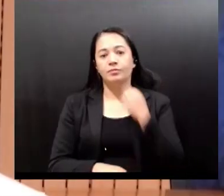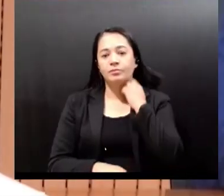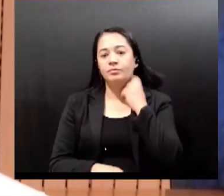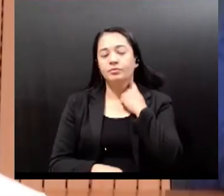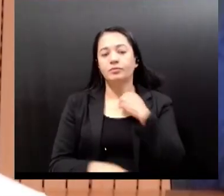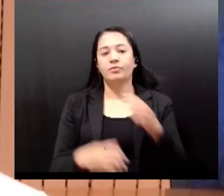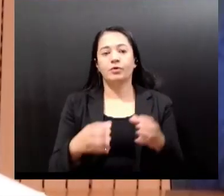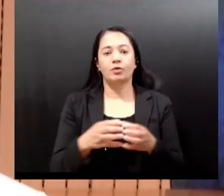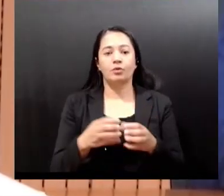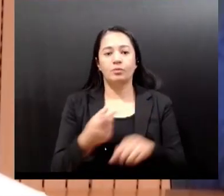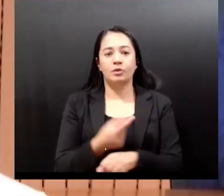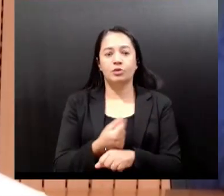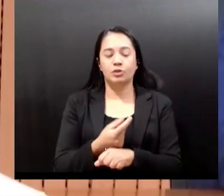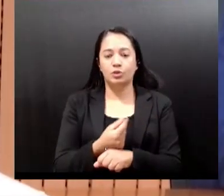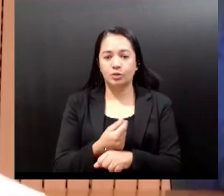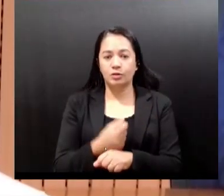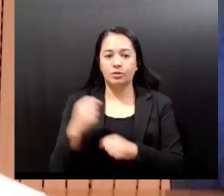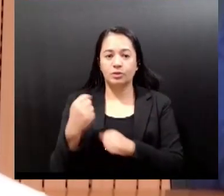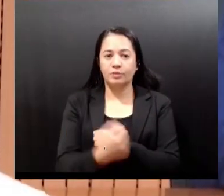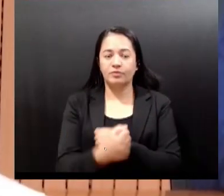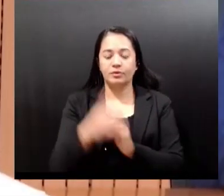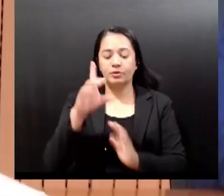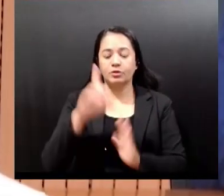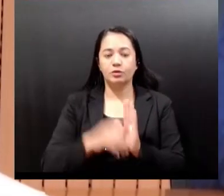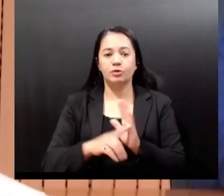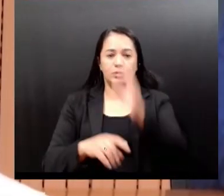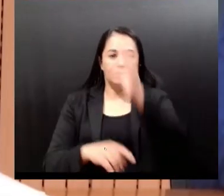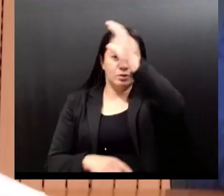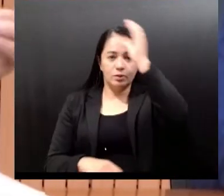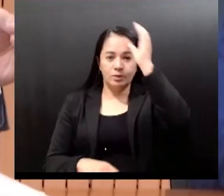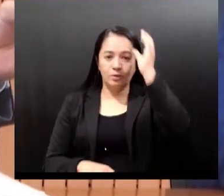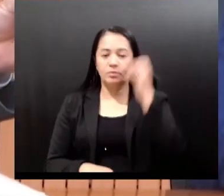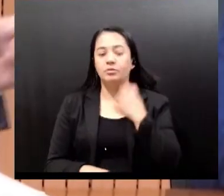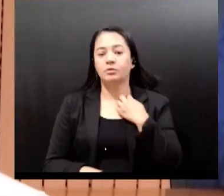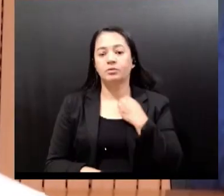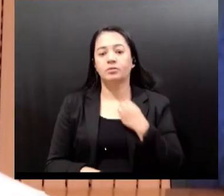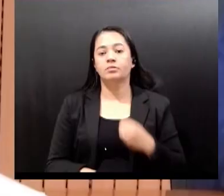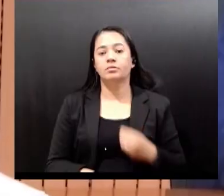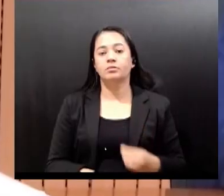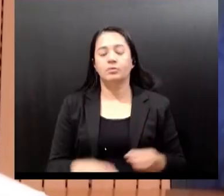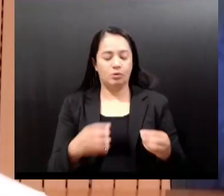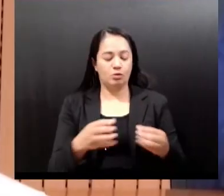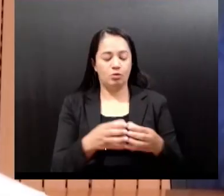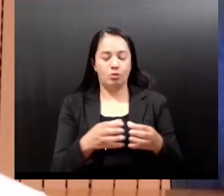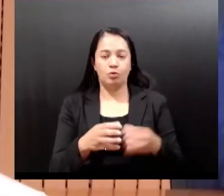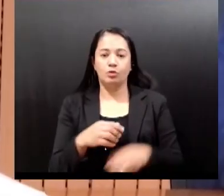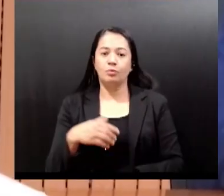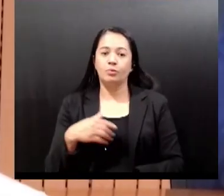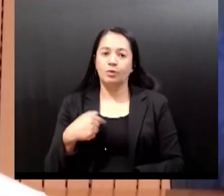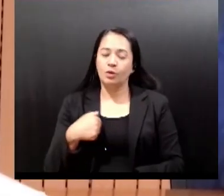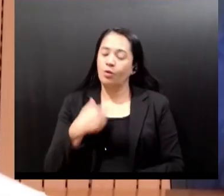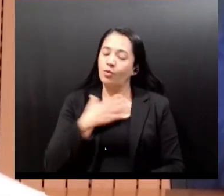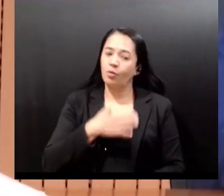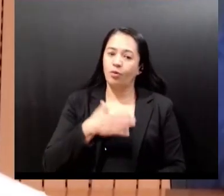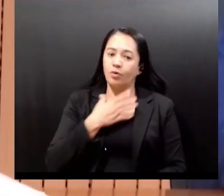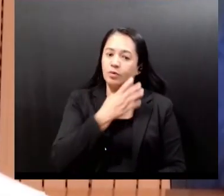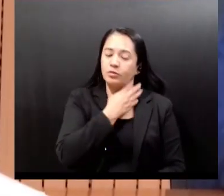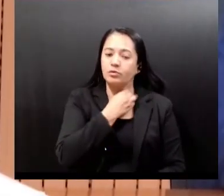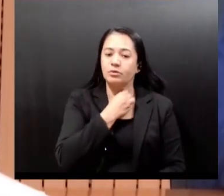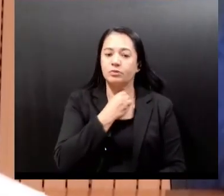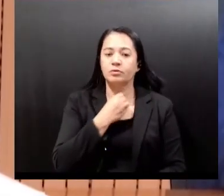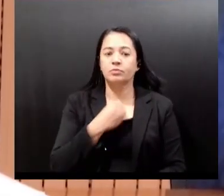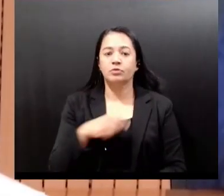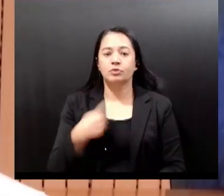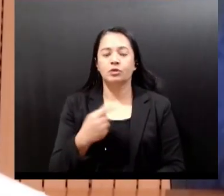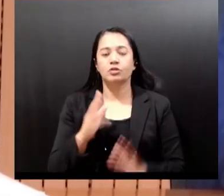economia, defesa dos direitos do consumidor. É uma comissão que eu gosto muito. Nós, como o vereador Carlinhos falou, nós já fizemos grande